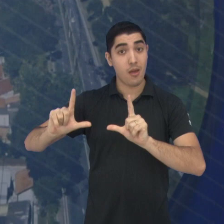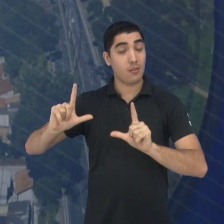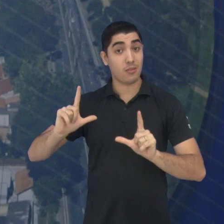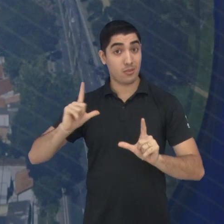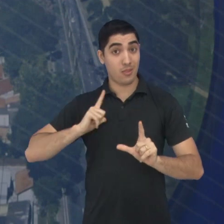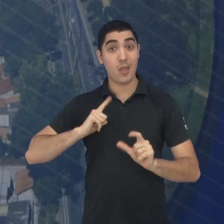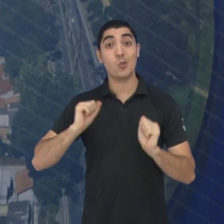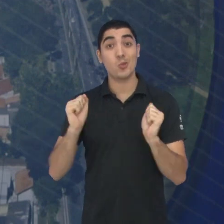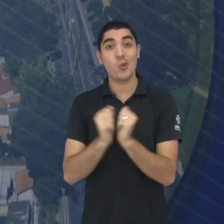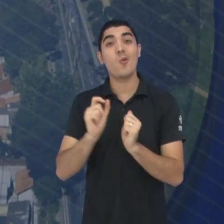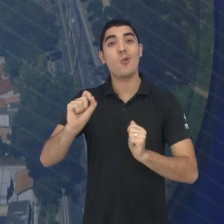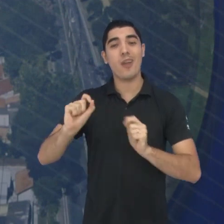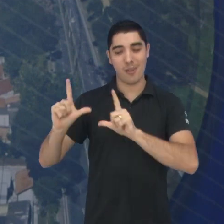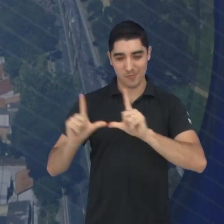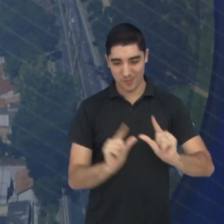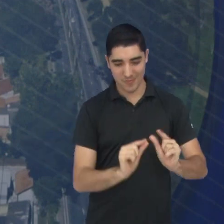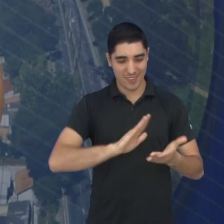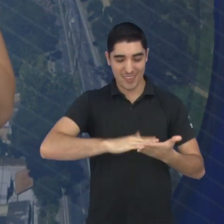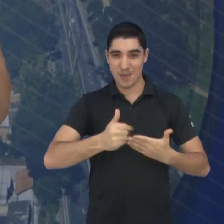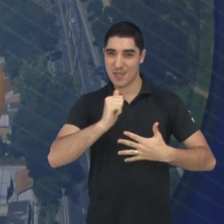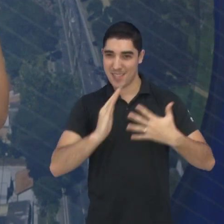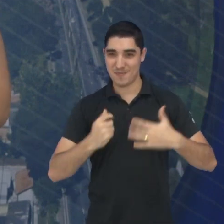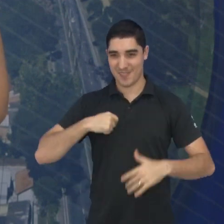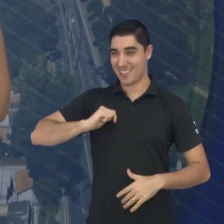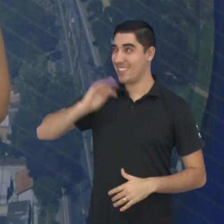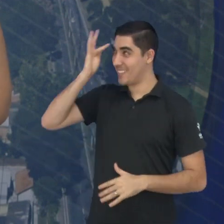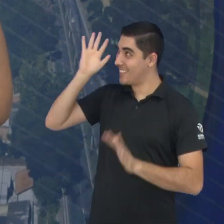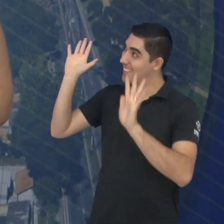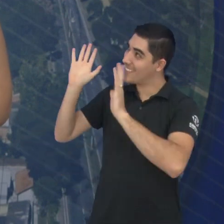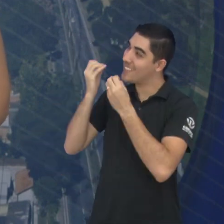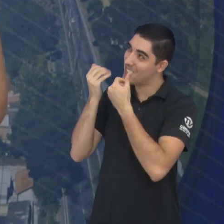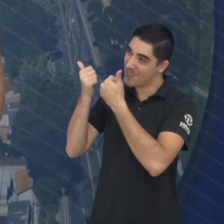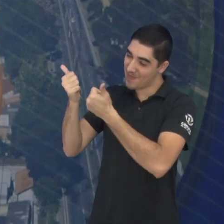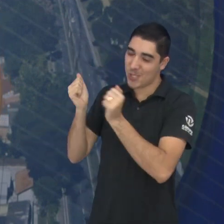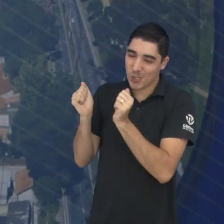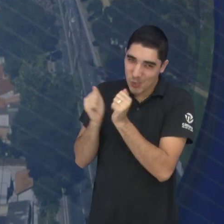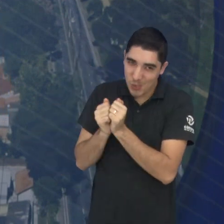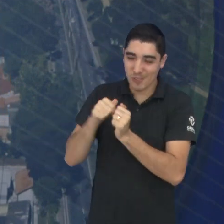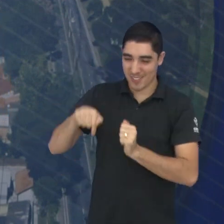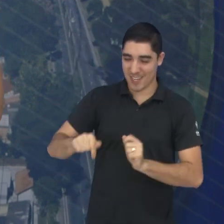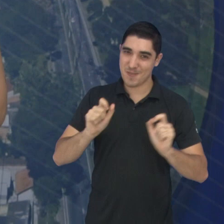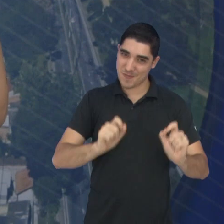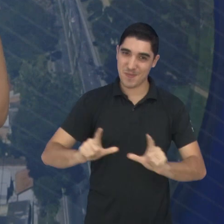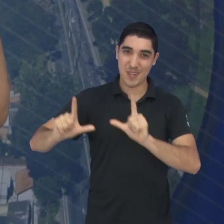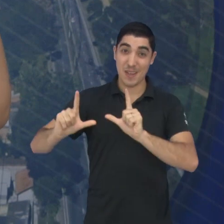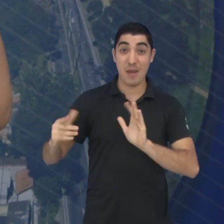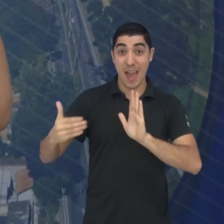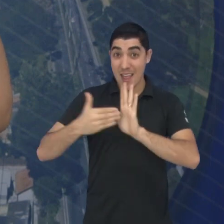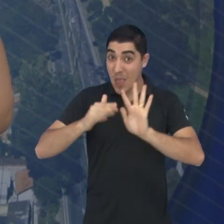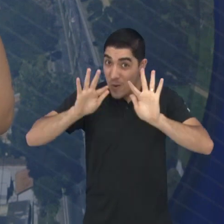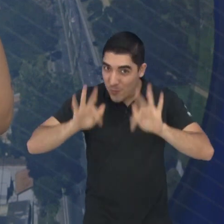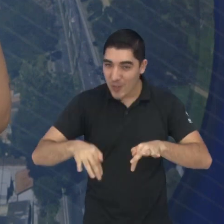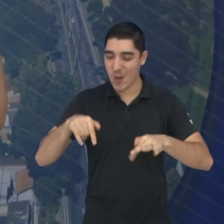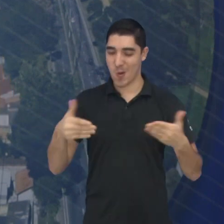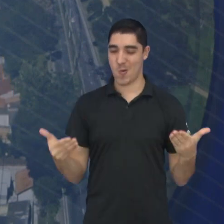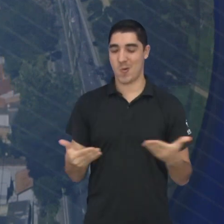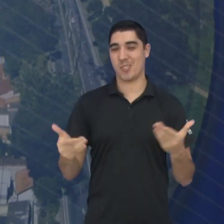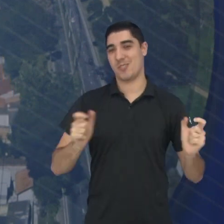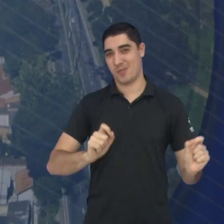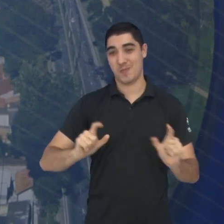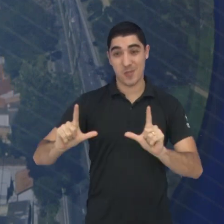será traduzido pelo Luiz Fernando de Libras. Tudo bem, Luiz? Seguiremos juntos até o final do Diálogos de